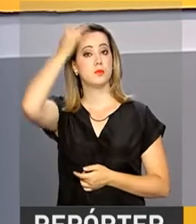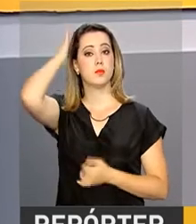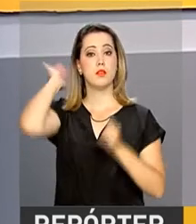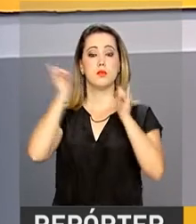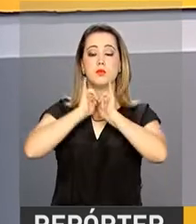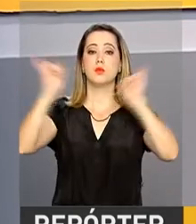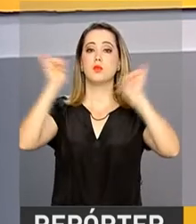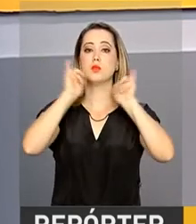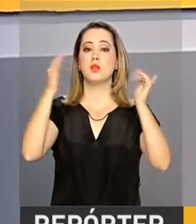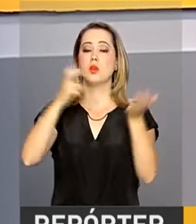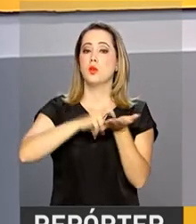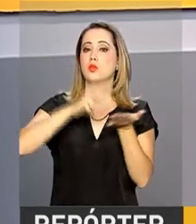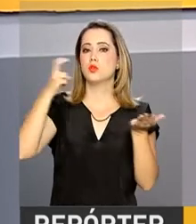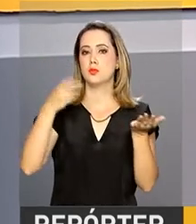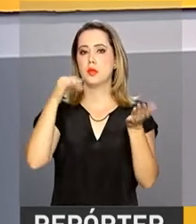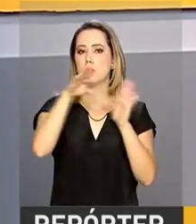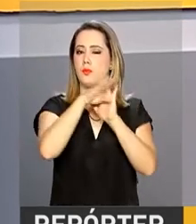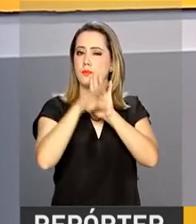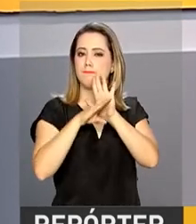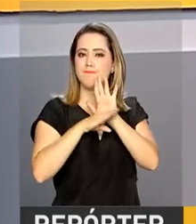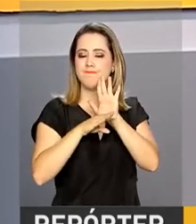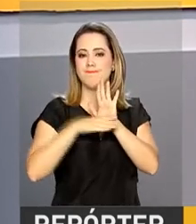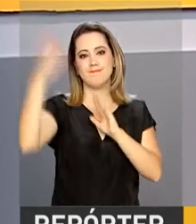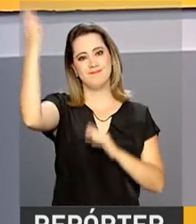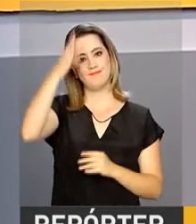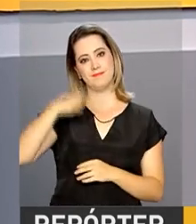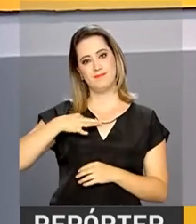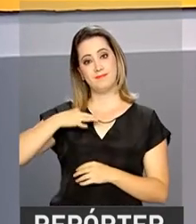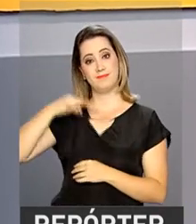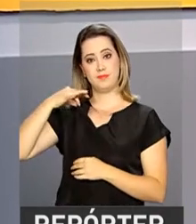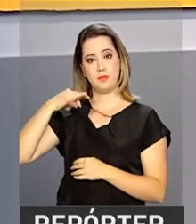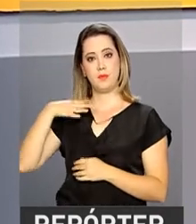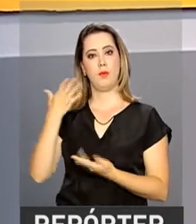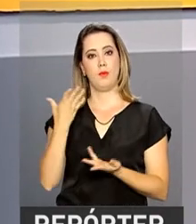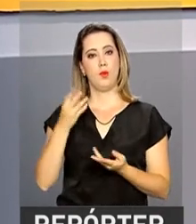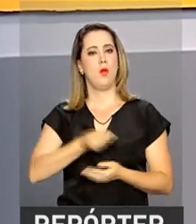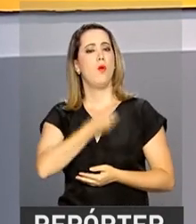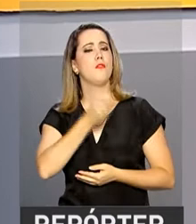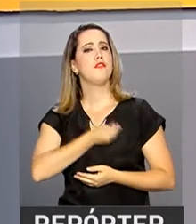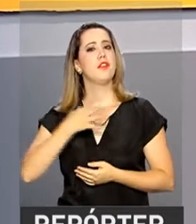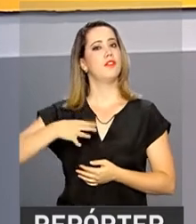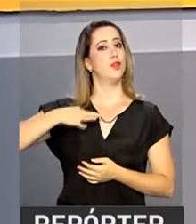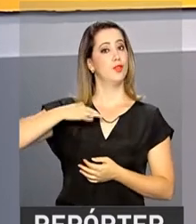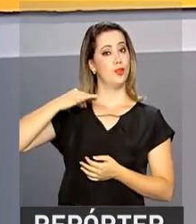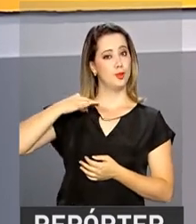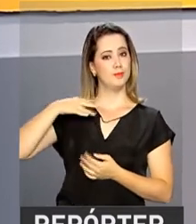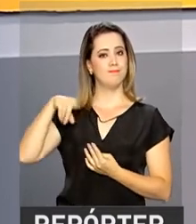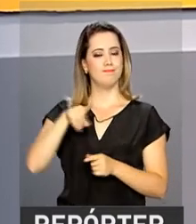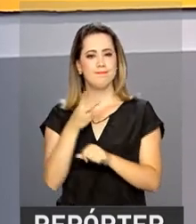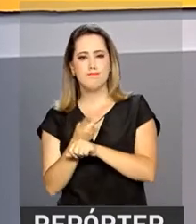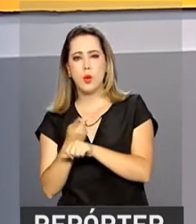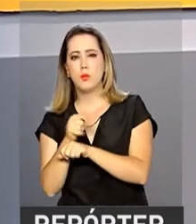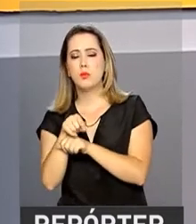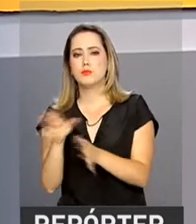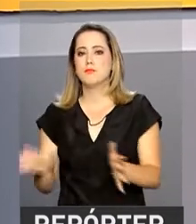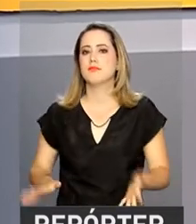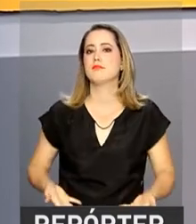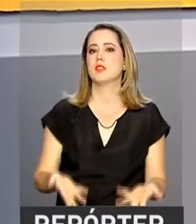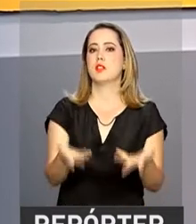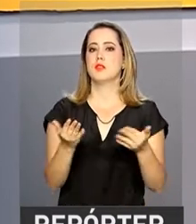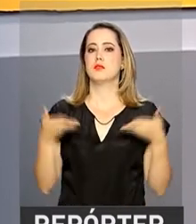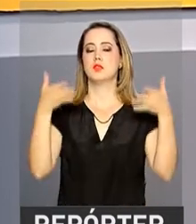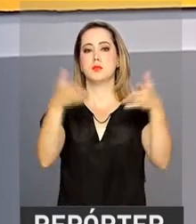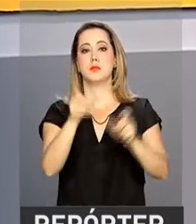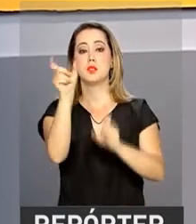Michel Temer lançou na manhã de hoje o Programa Nacional de Voluntariado. O Viva Voluntário busca incentivar a participação